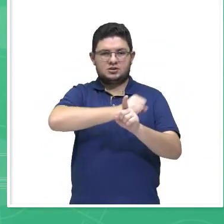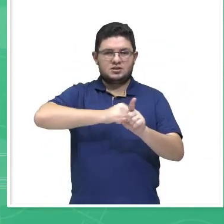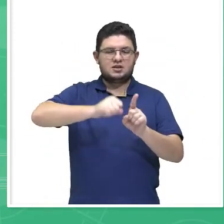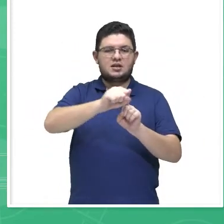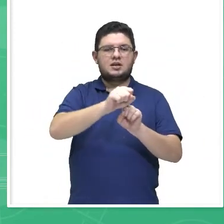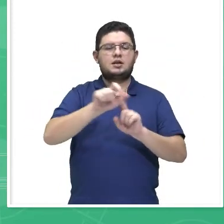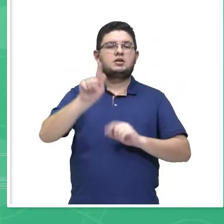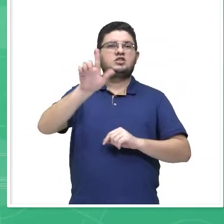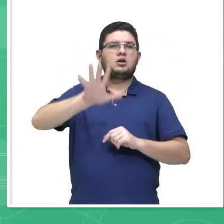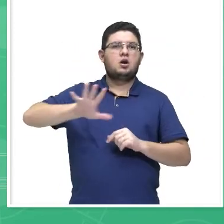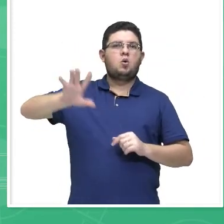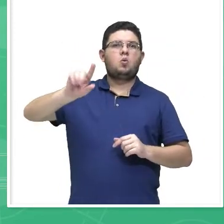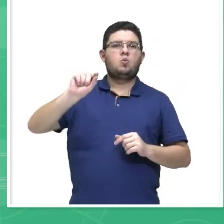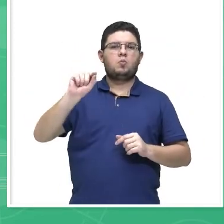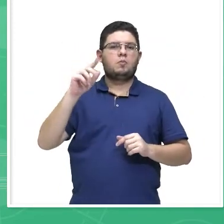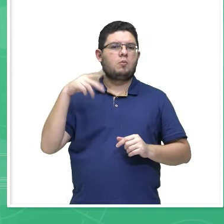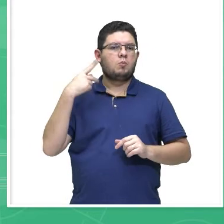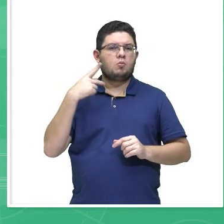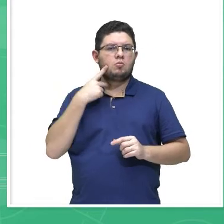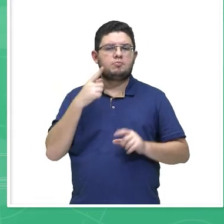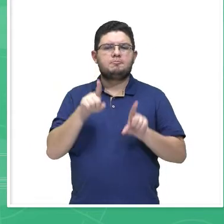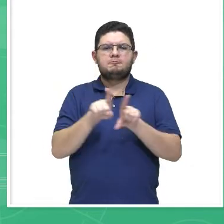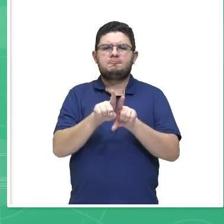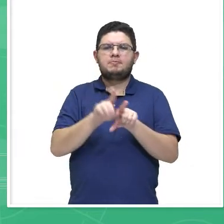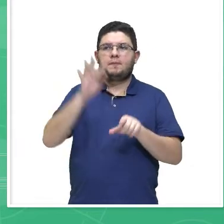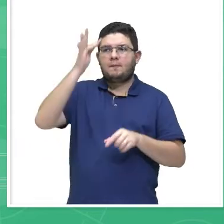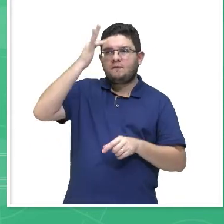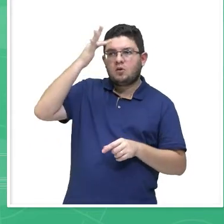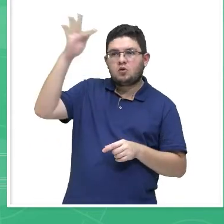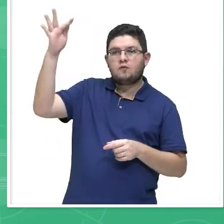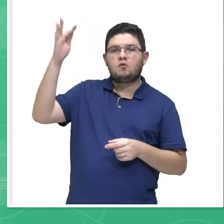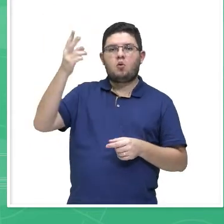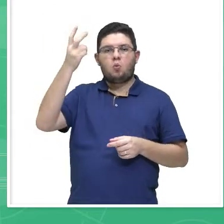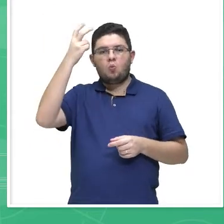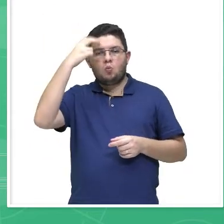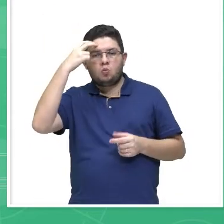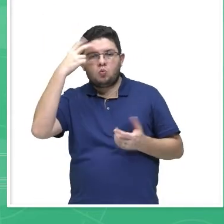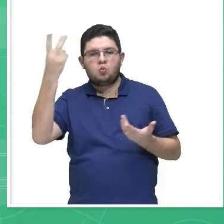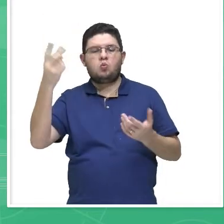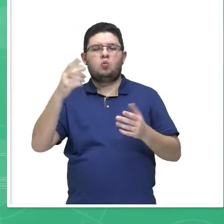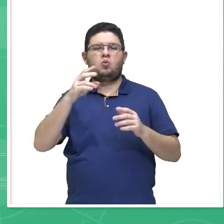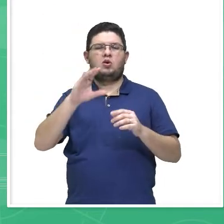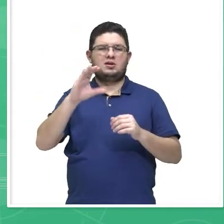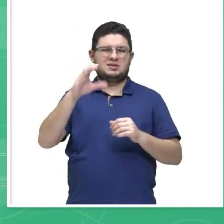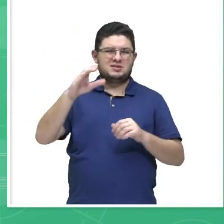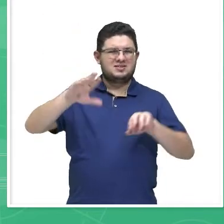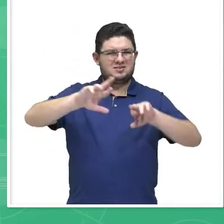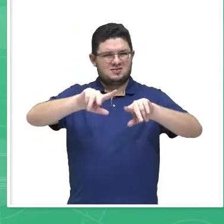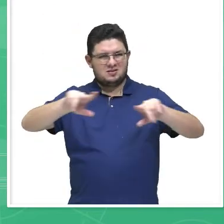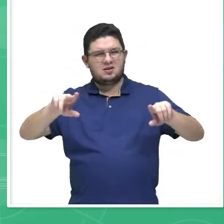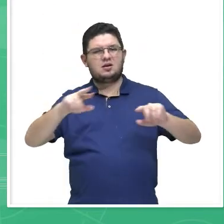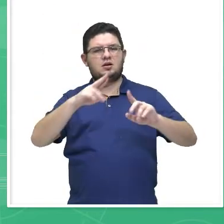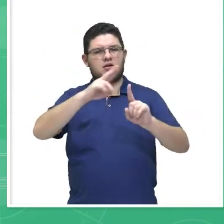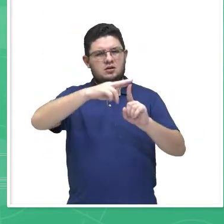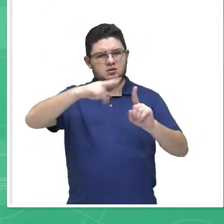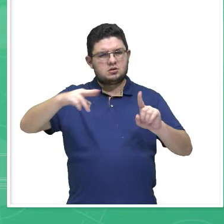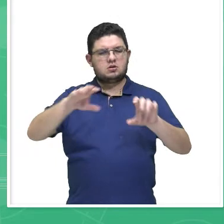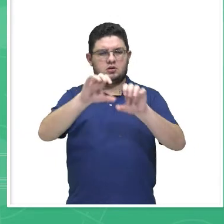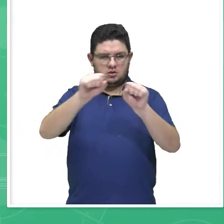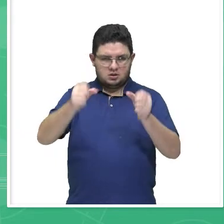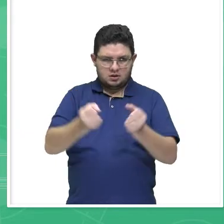como a política, a filosofia, a cultura, as ciências, religião e artes.